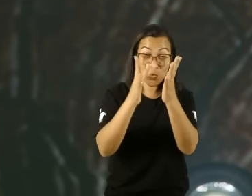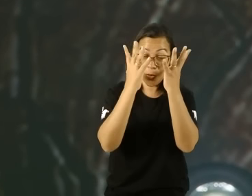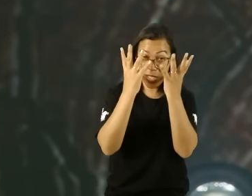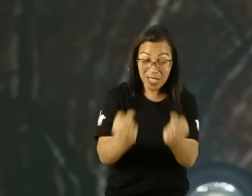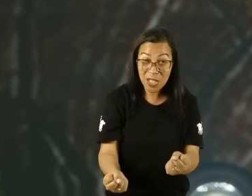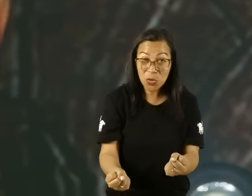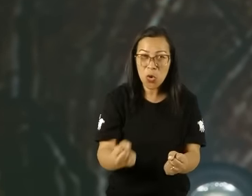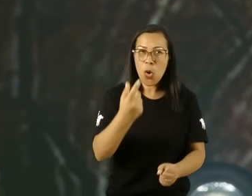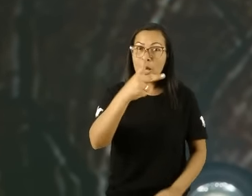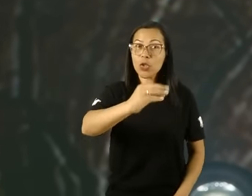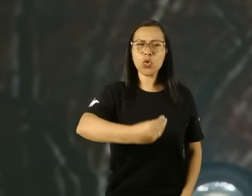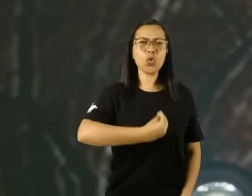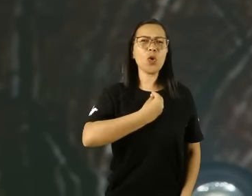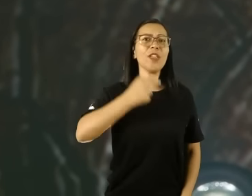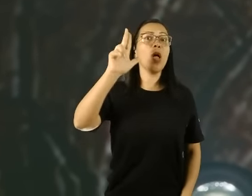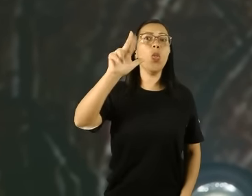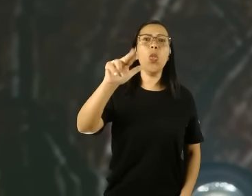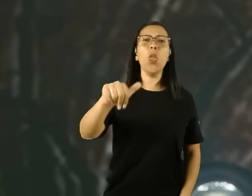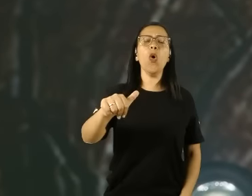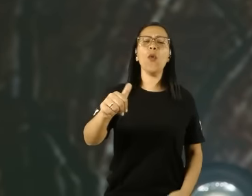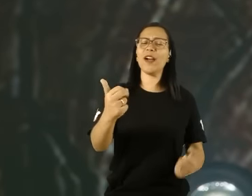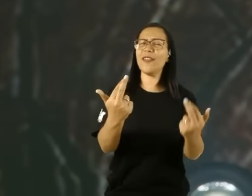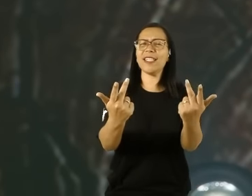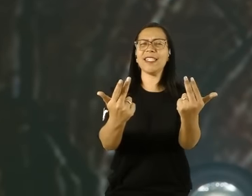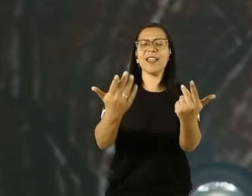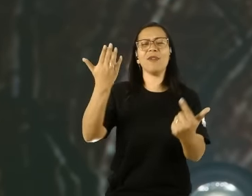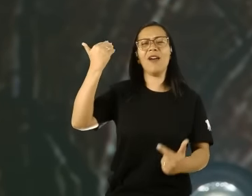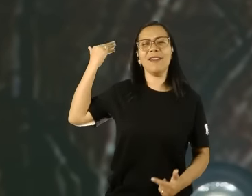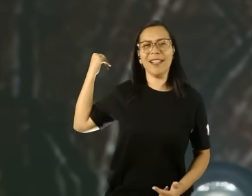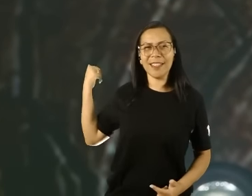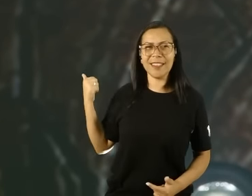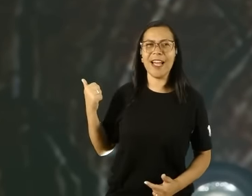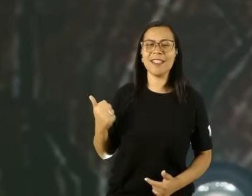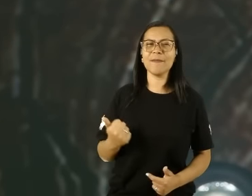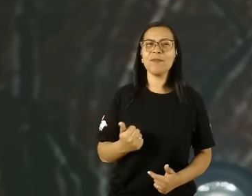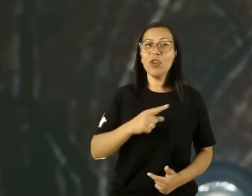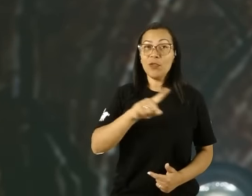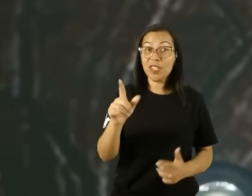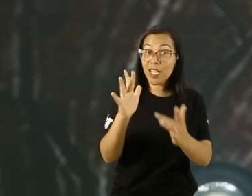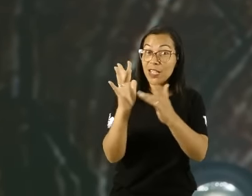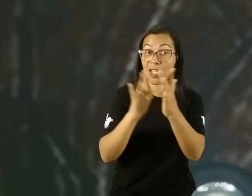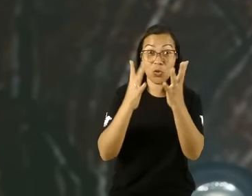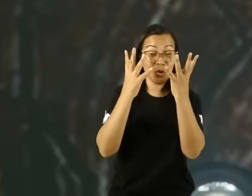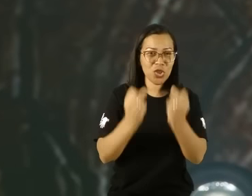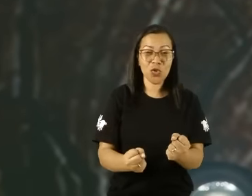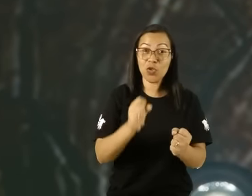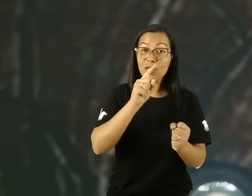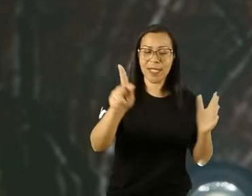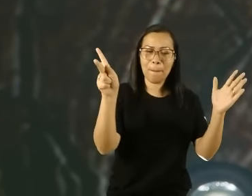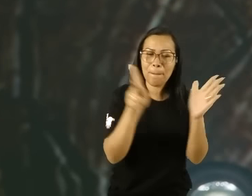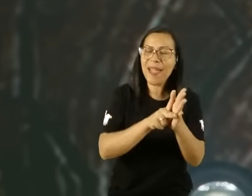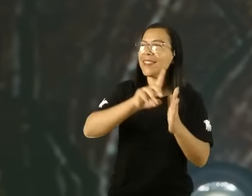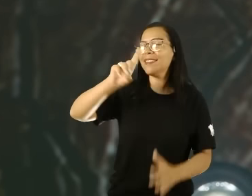mais retorno. Quando você entrega o teu coração a Jesus, você é preparado para voar, você é preparado para adorar, você é